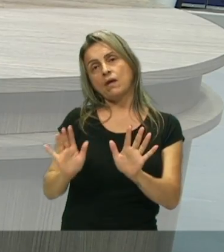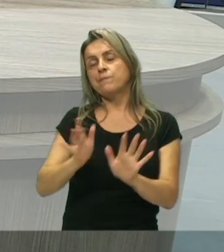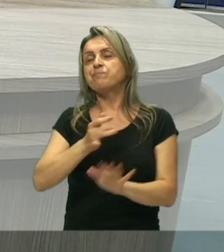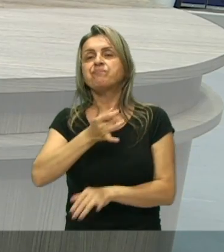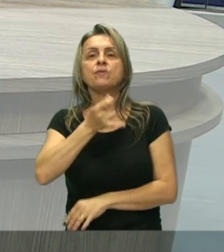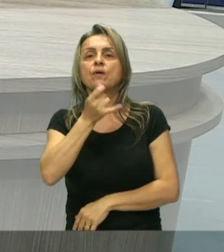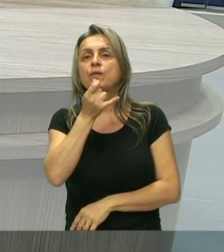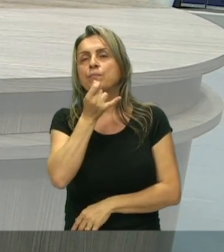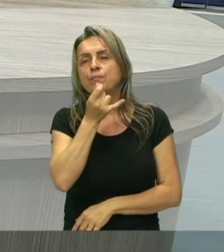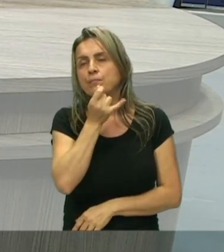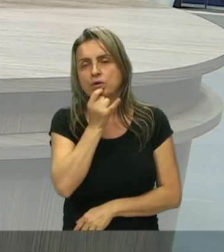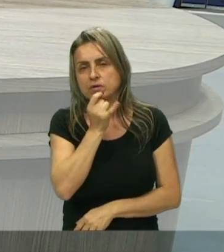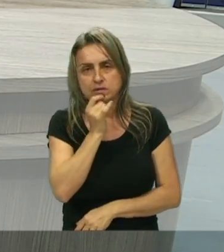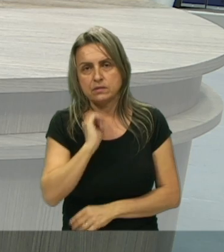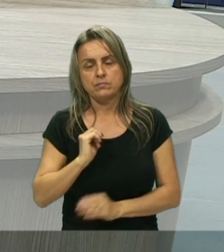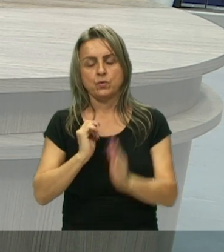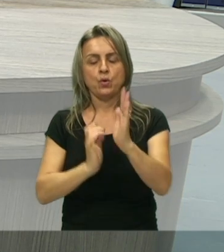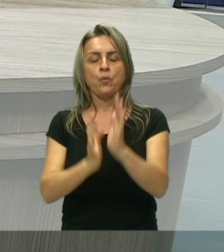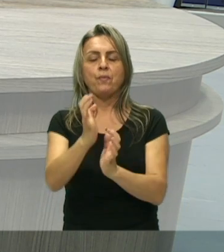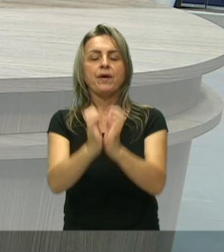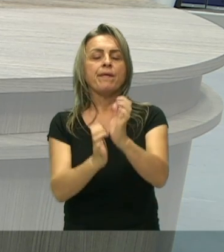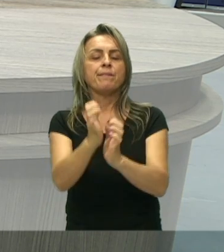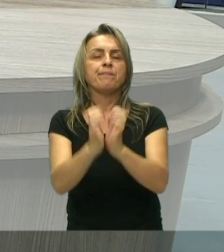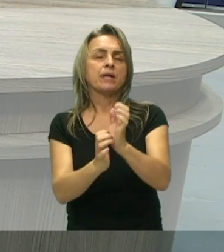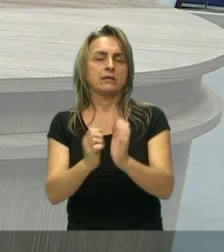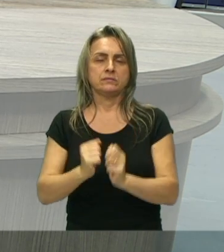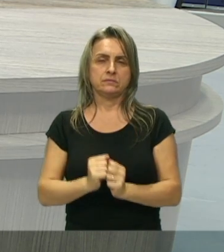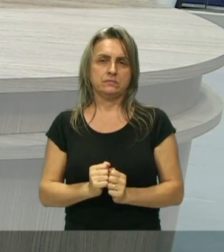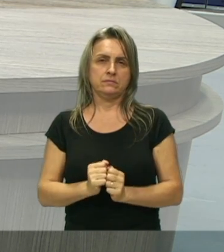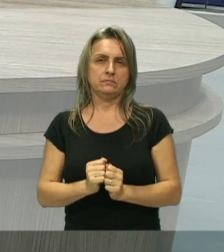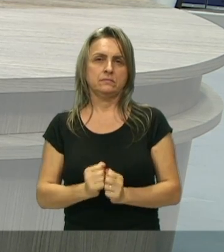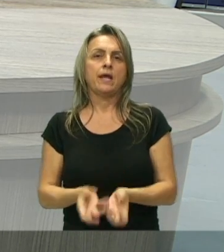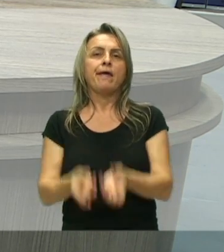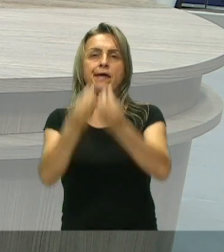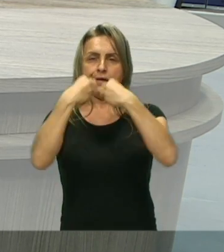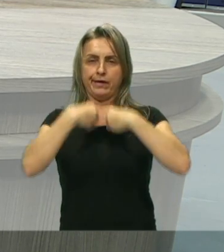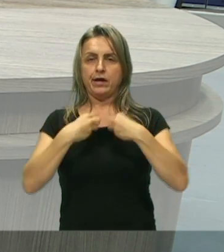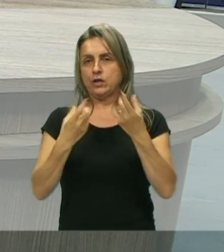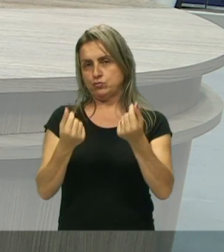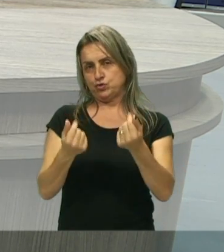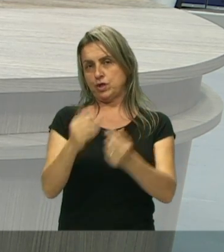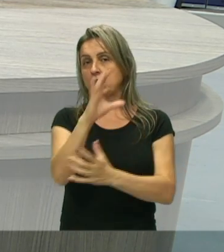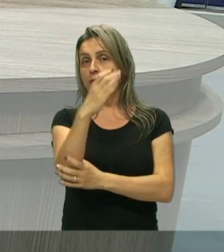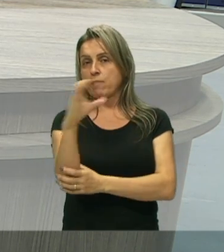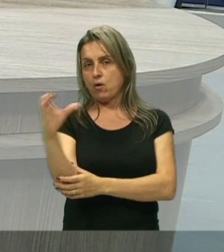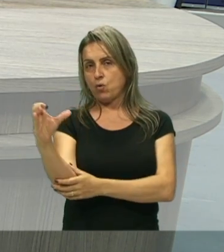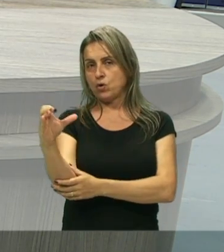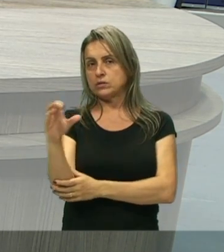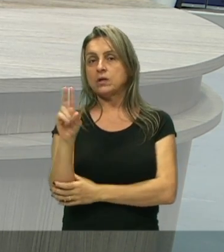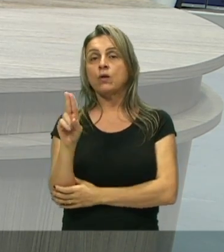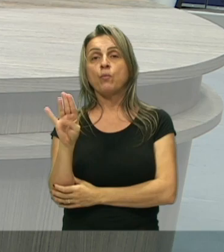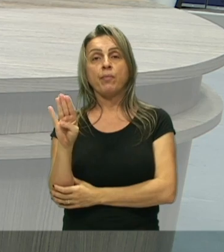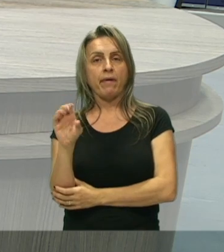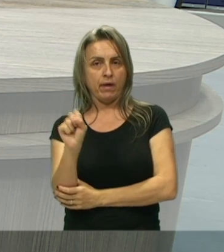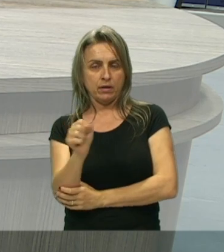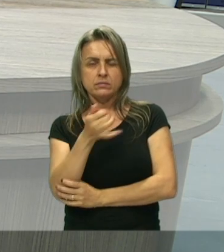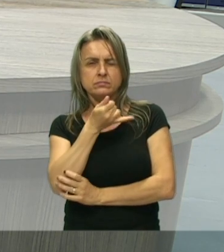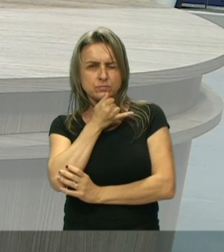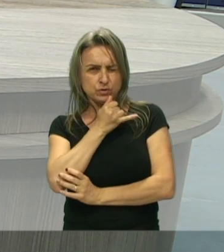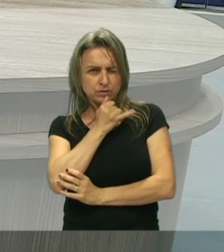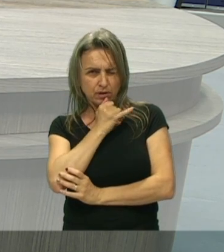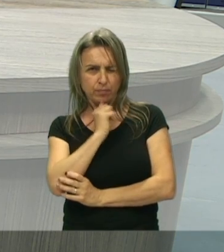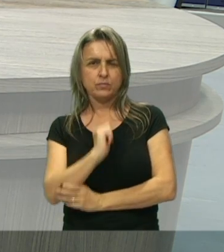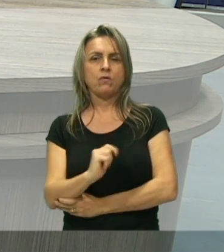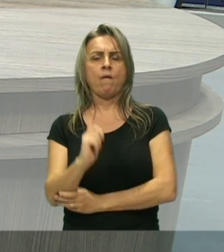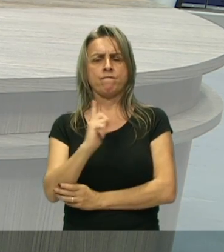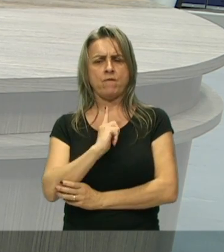que ela ganhe para coordenar os postos de saúde. vai ter posto que tem um maior número de pessoas a